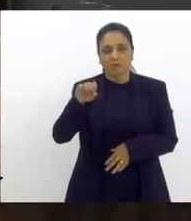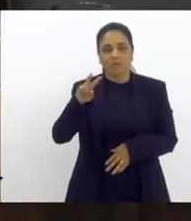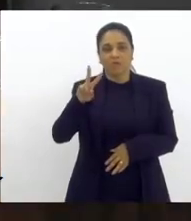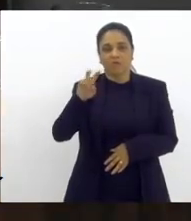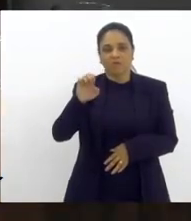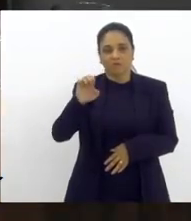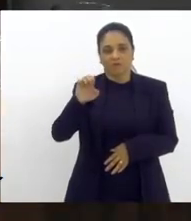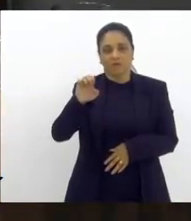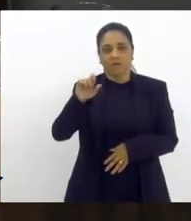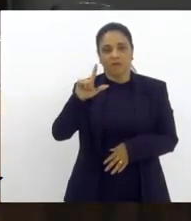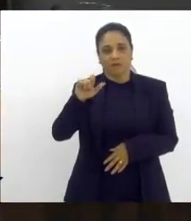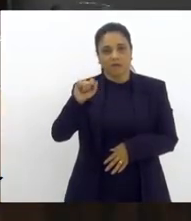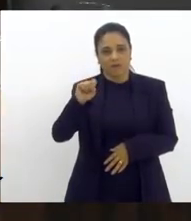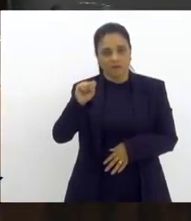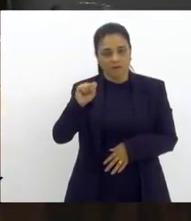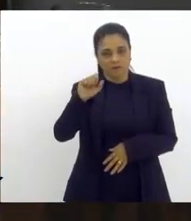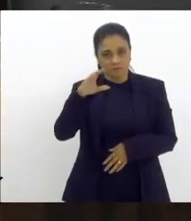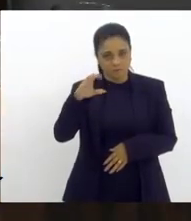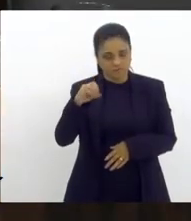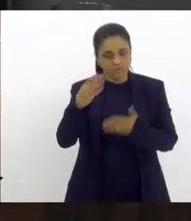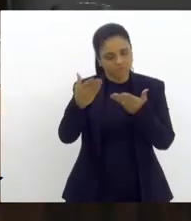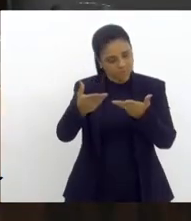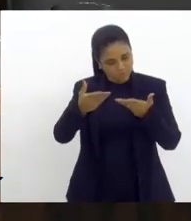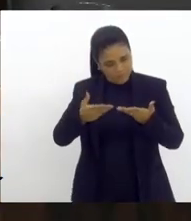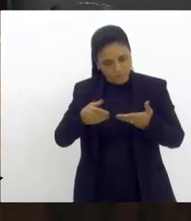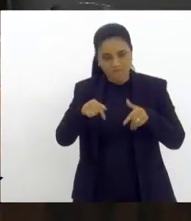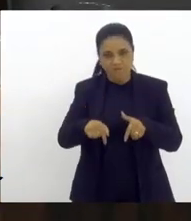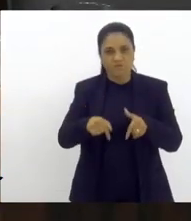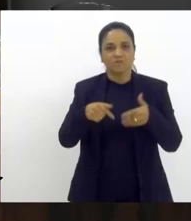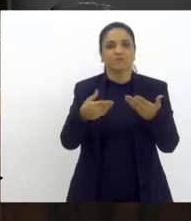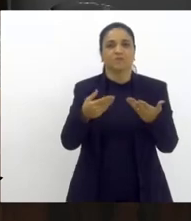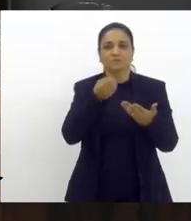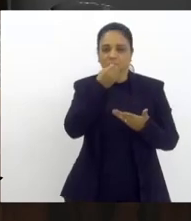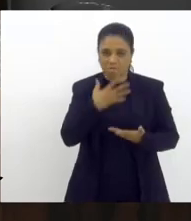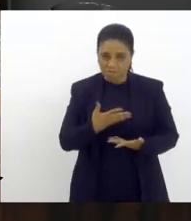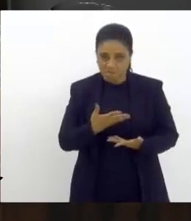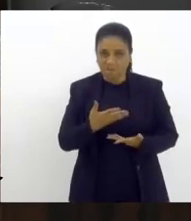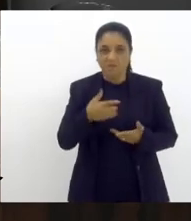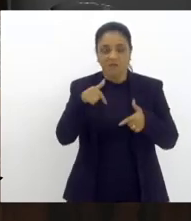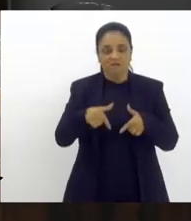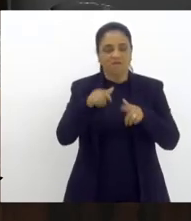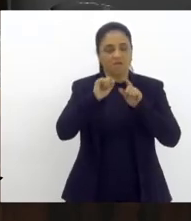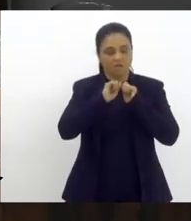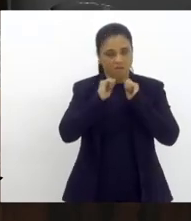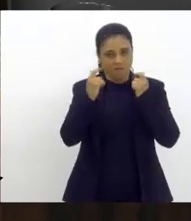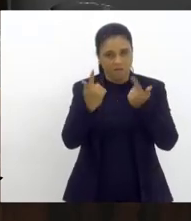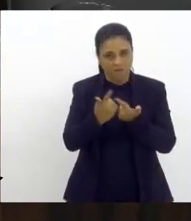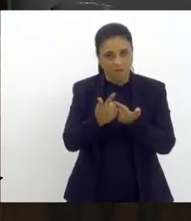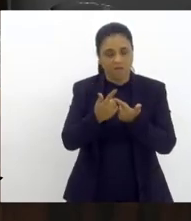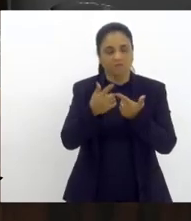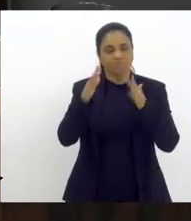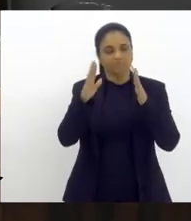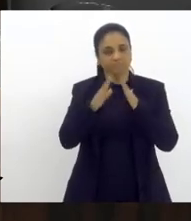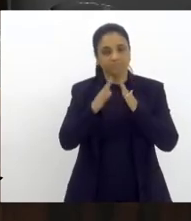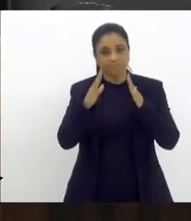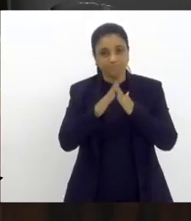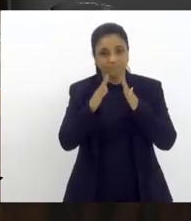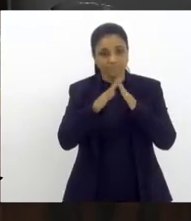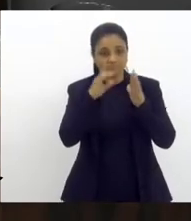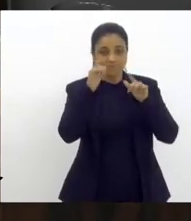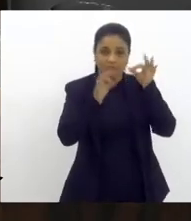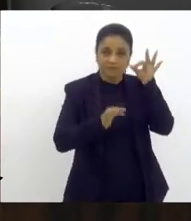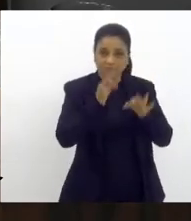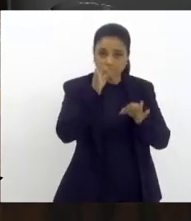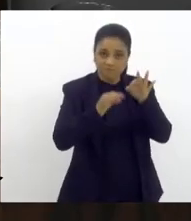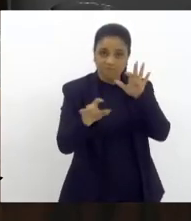seja muito bem-vinda esta casa seja sempre bem-vinda esta casa essa casa é a casa casa Legislativa